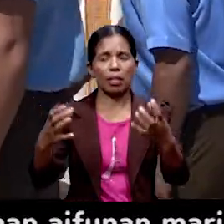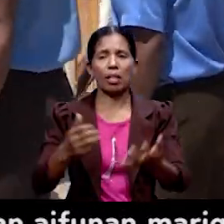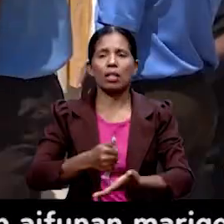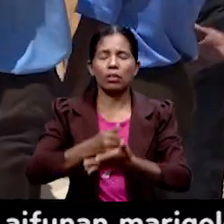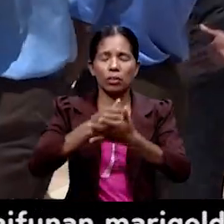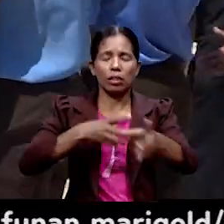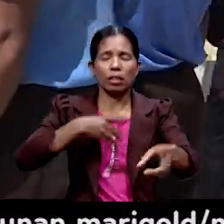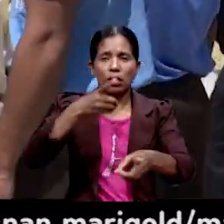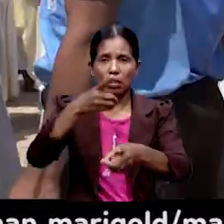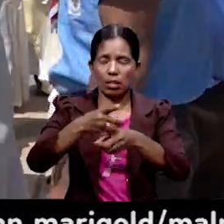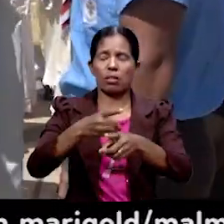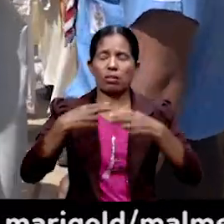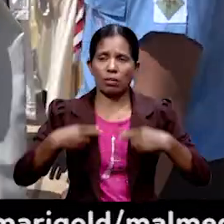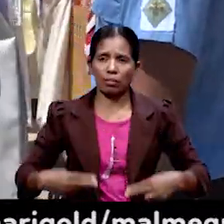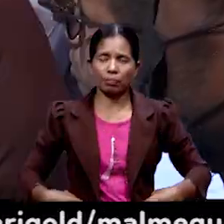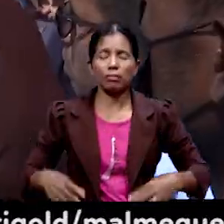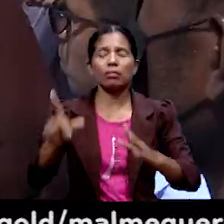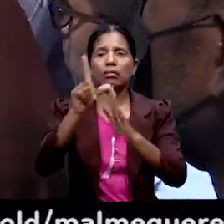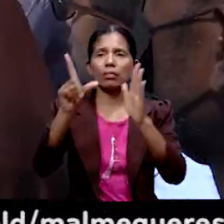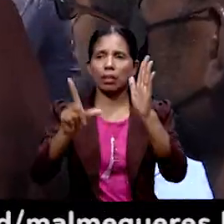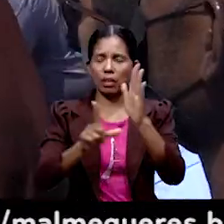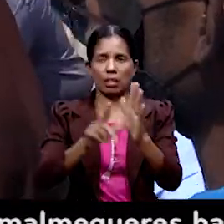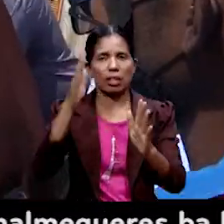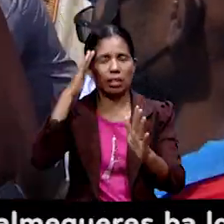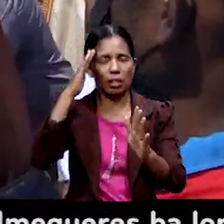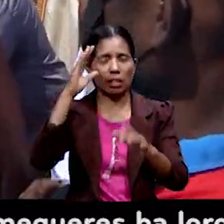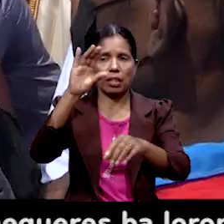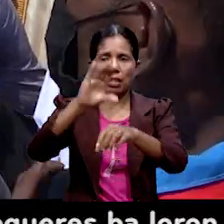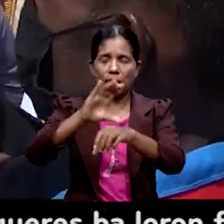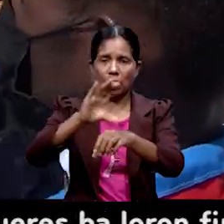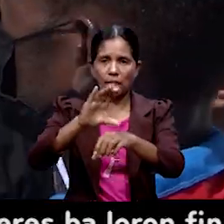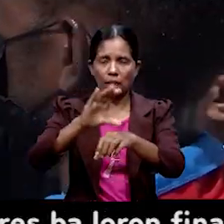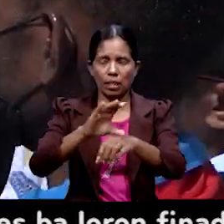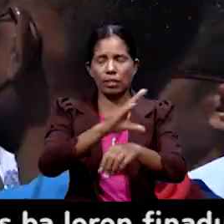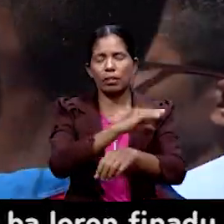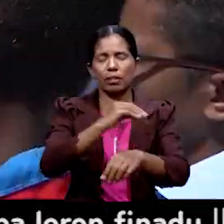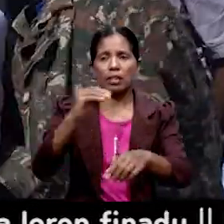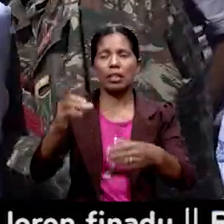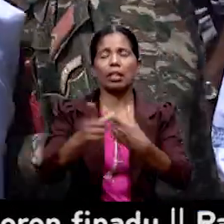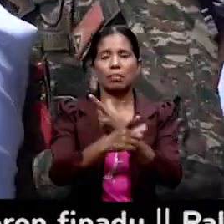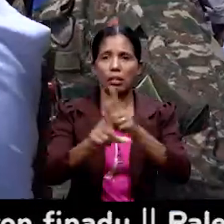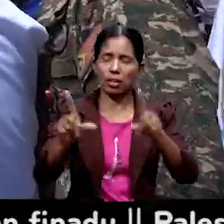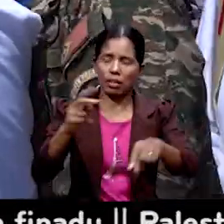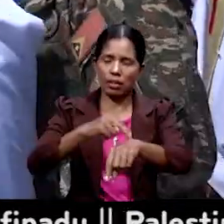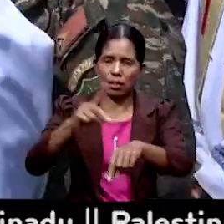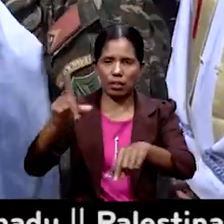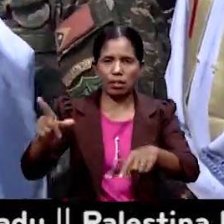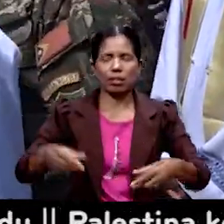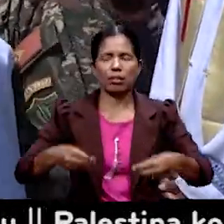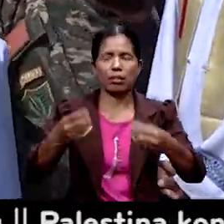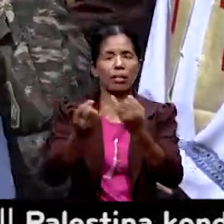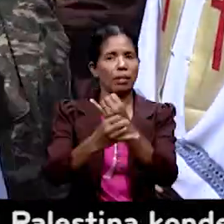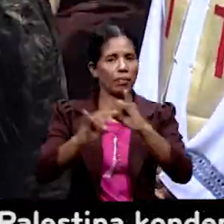direitos básicos, Constituição reconhece papel Igreja Nian e luta à libertação nacional, no Rafoin restauração